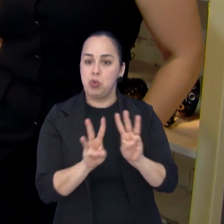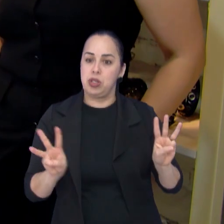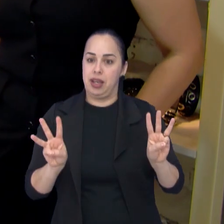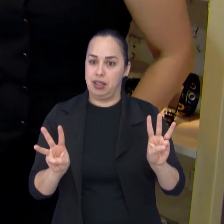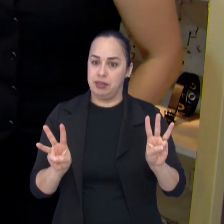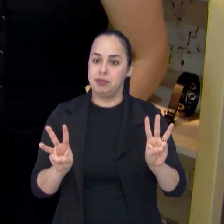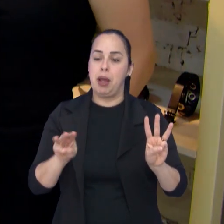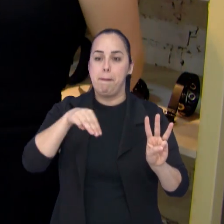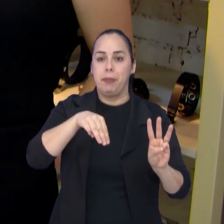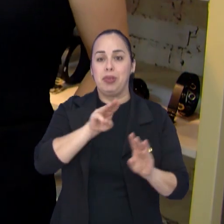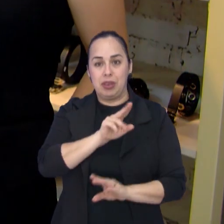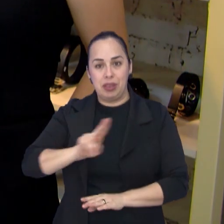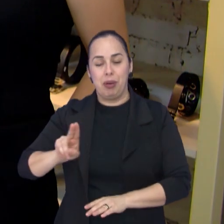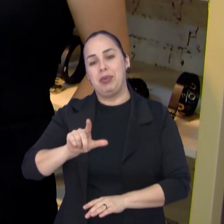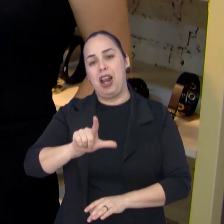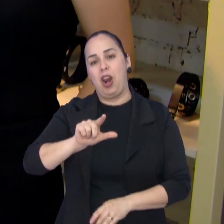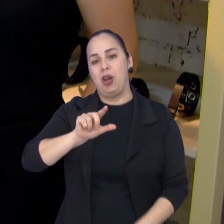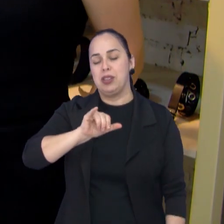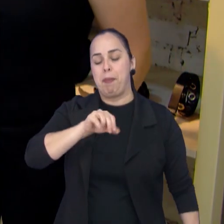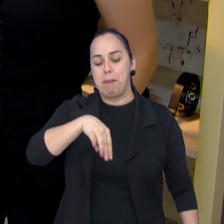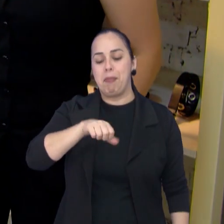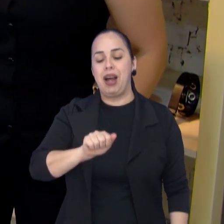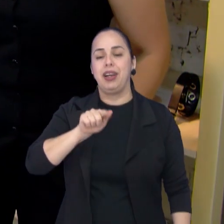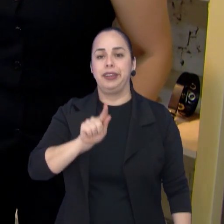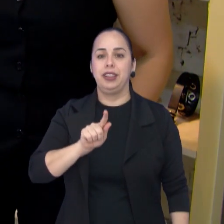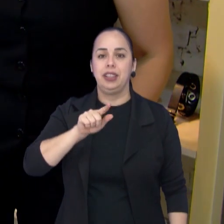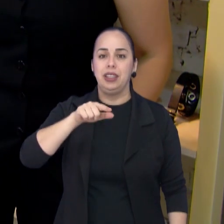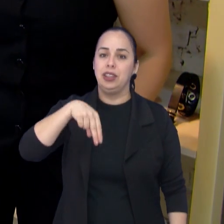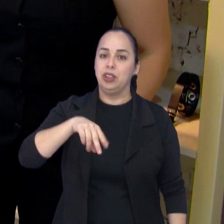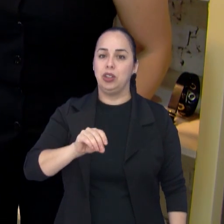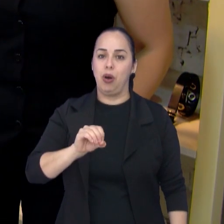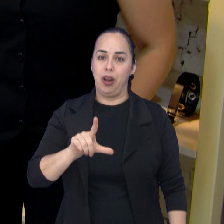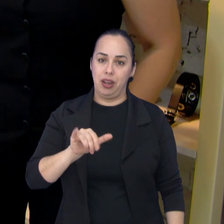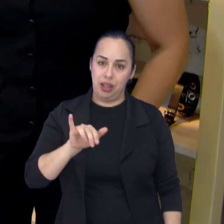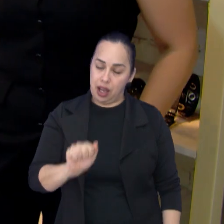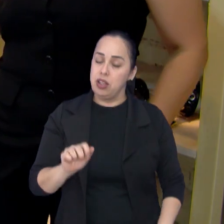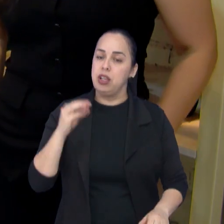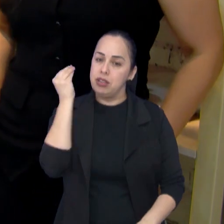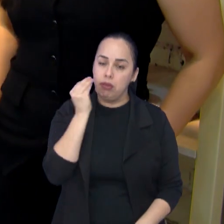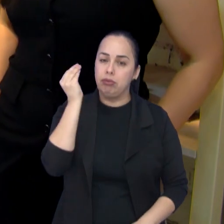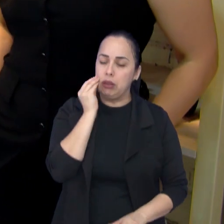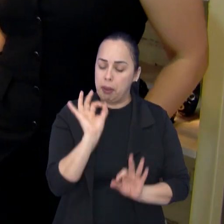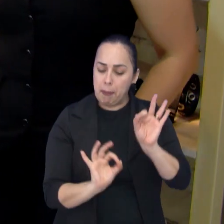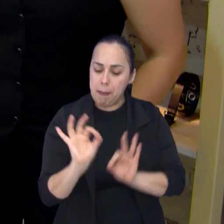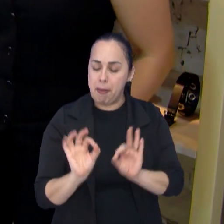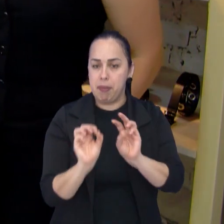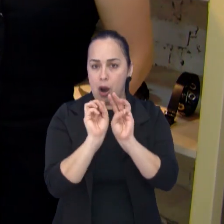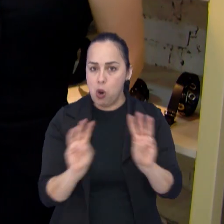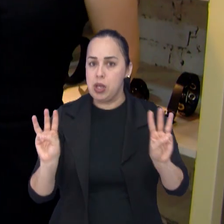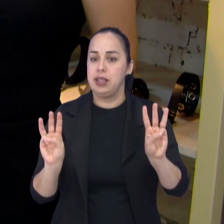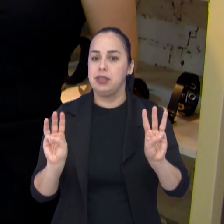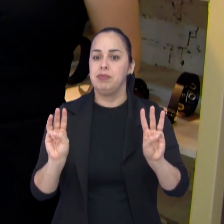na Magnólia no site, a gente está correndo atrás na questão disso e